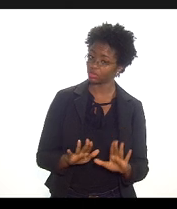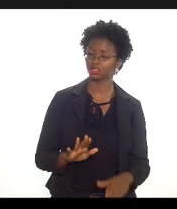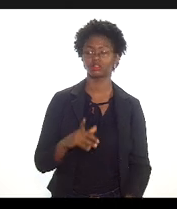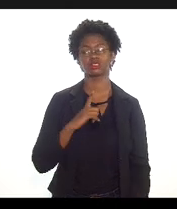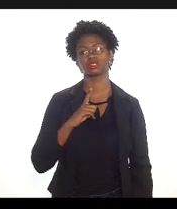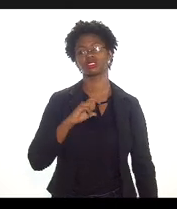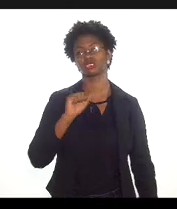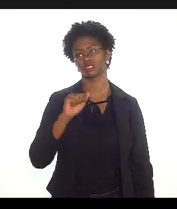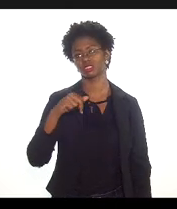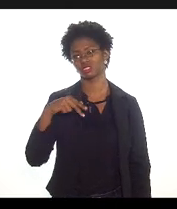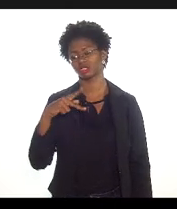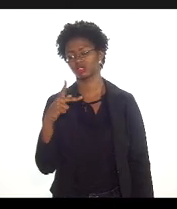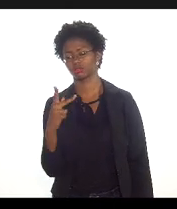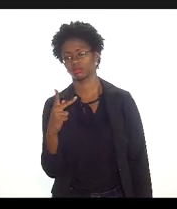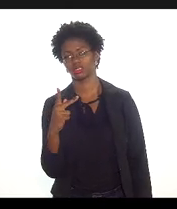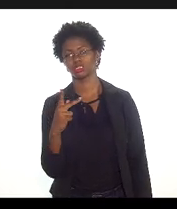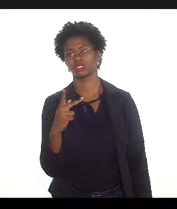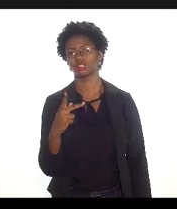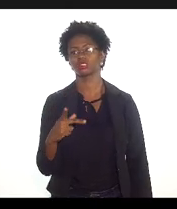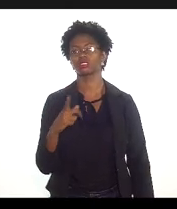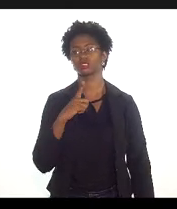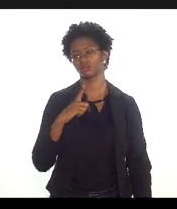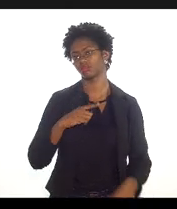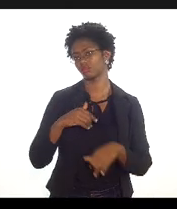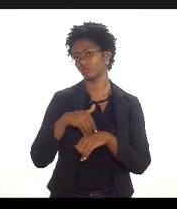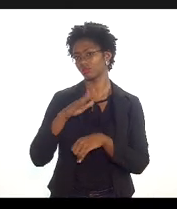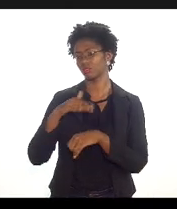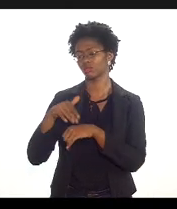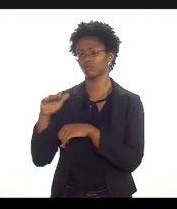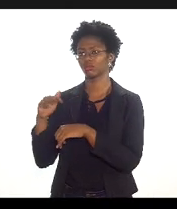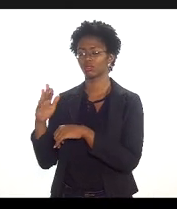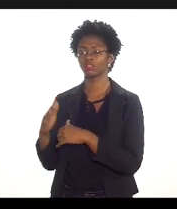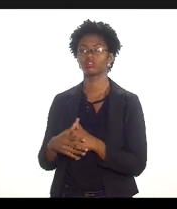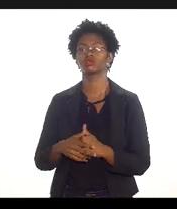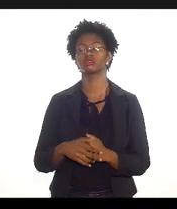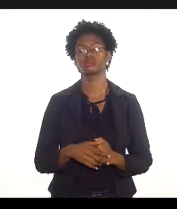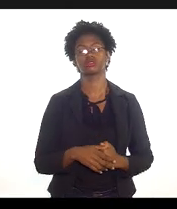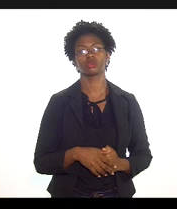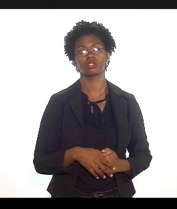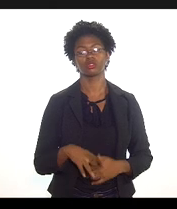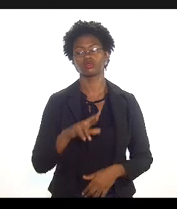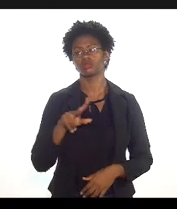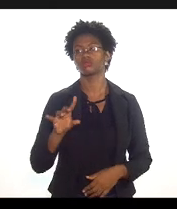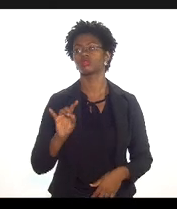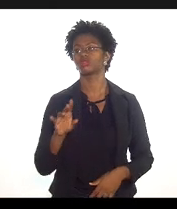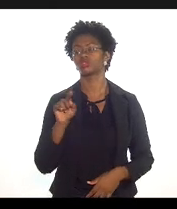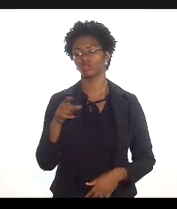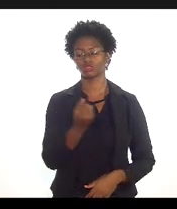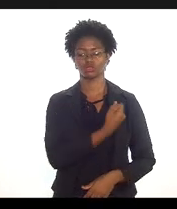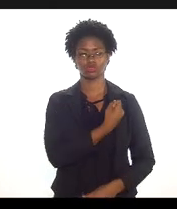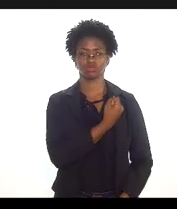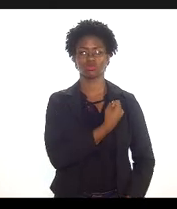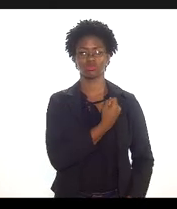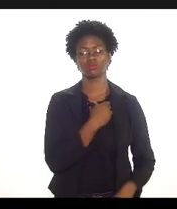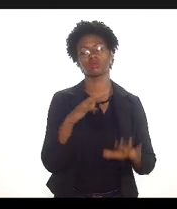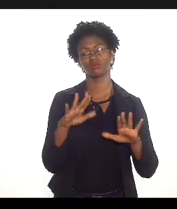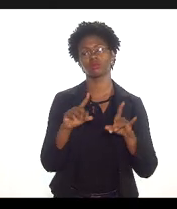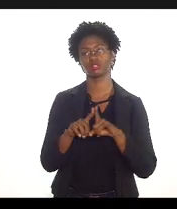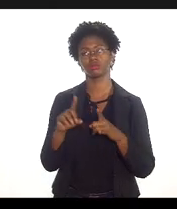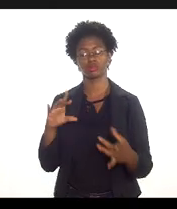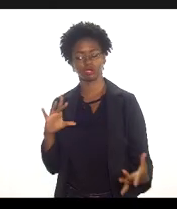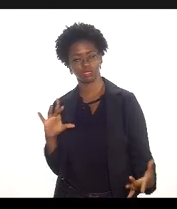e a quem mais audite, né, não apenas ver esses números, mas